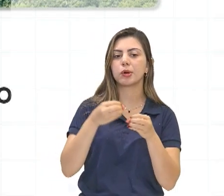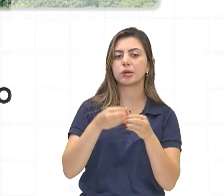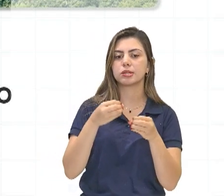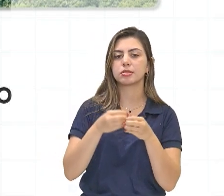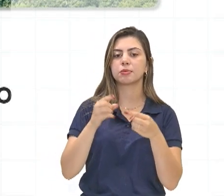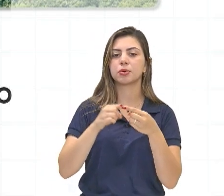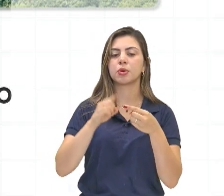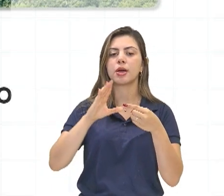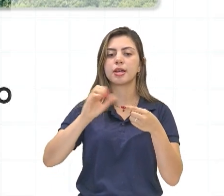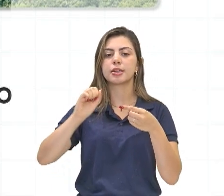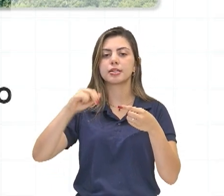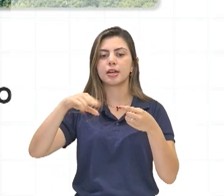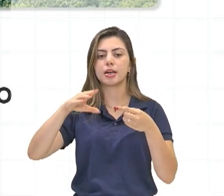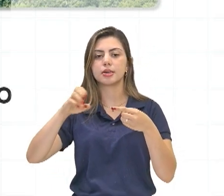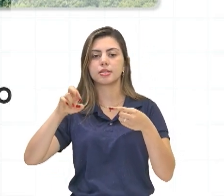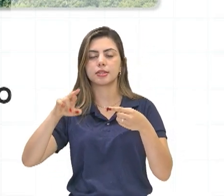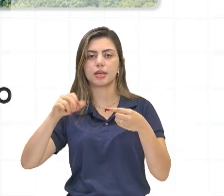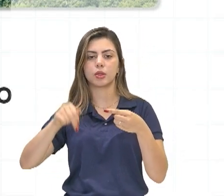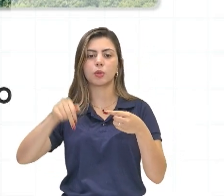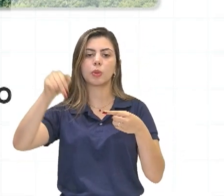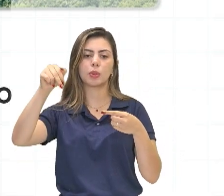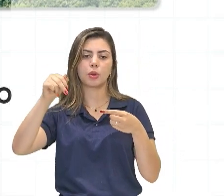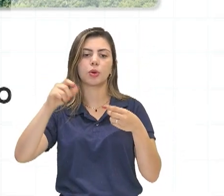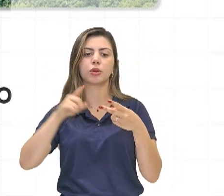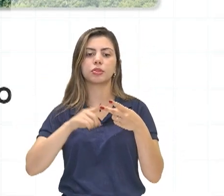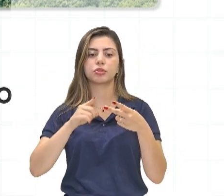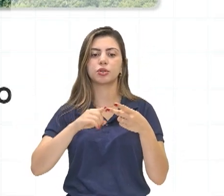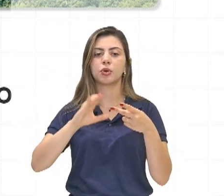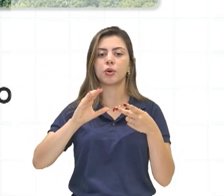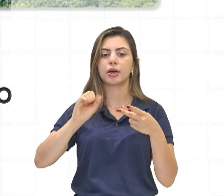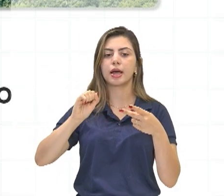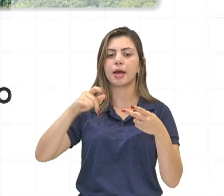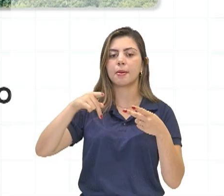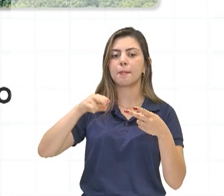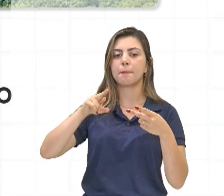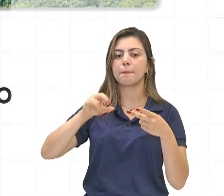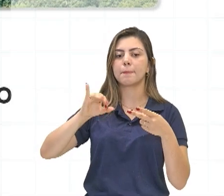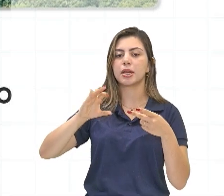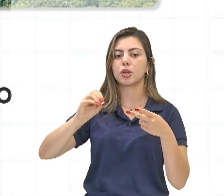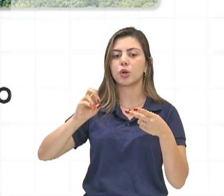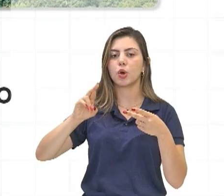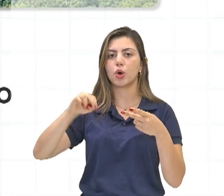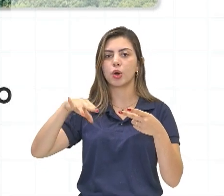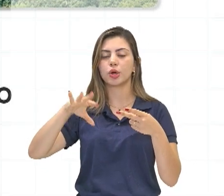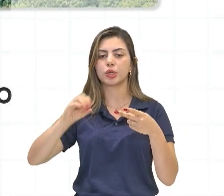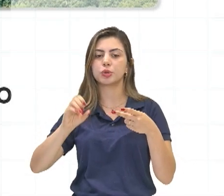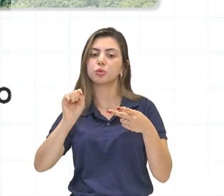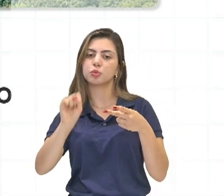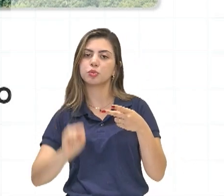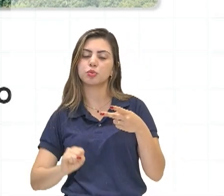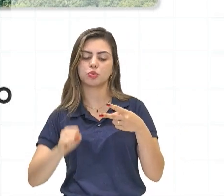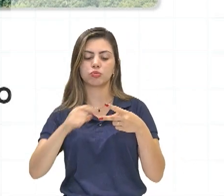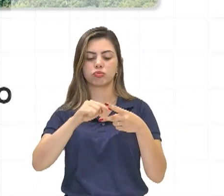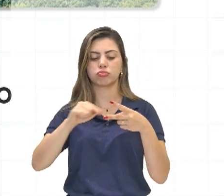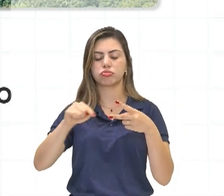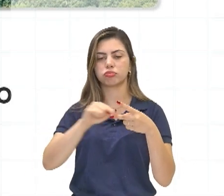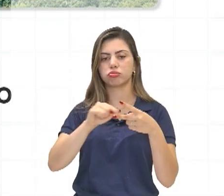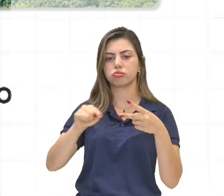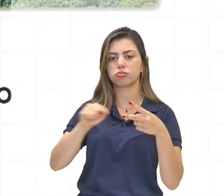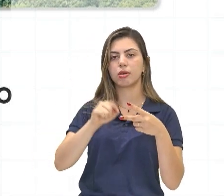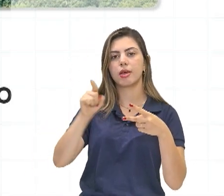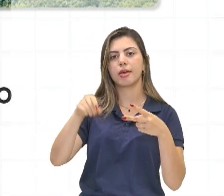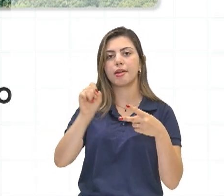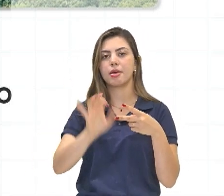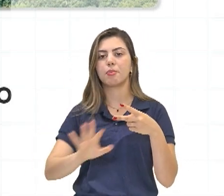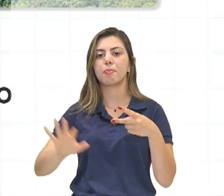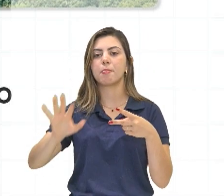de Câncer ao norte, né? E ao trópico de Capricórnio ao sul. Essas zonas são